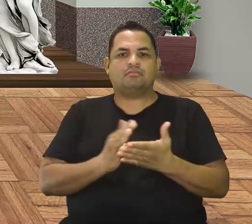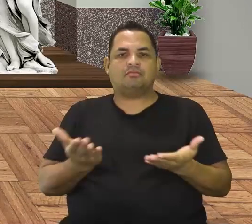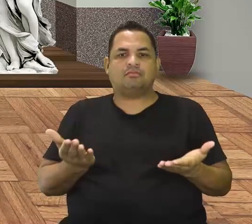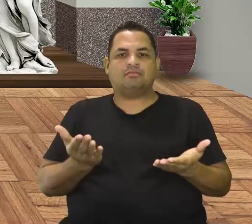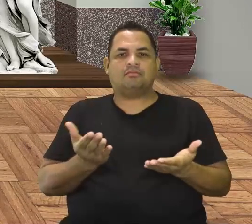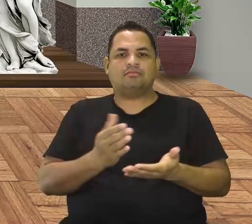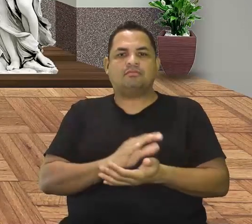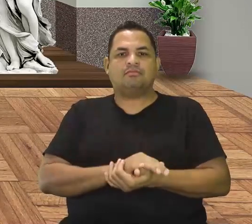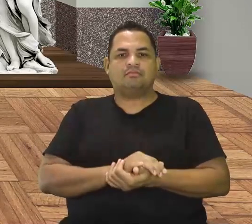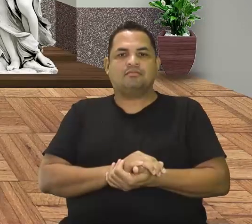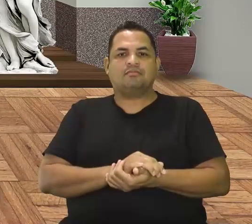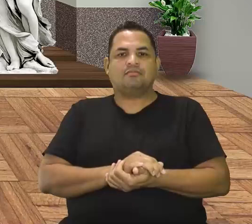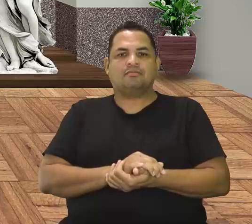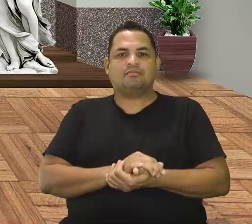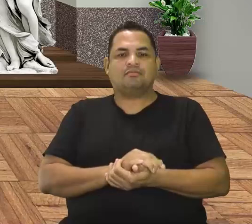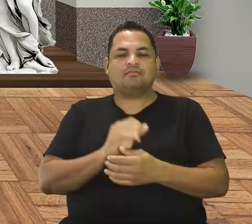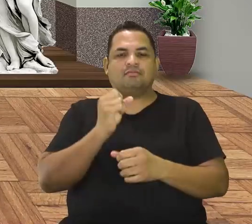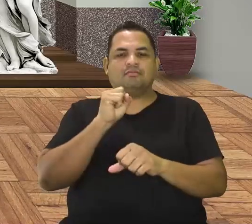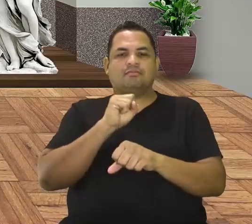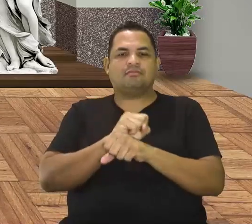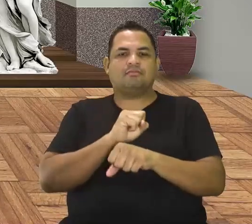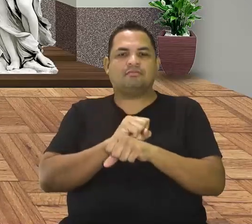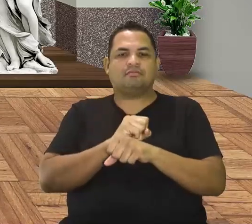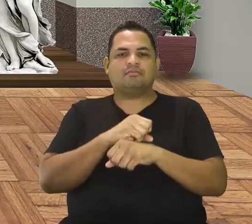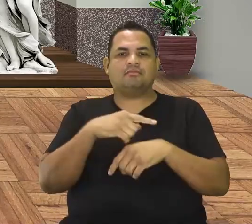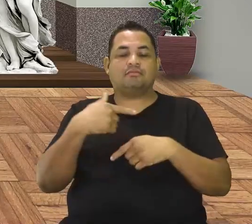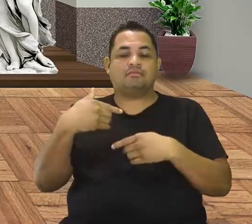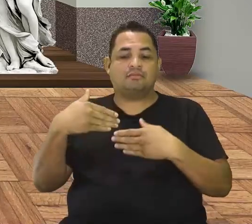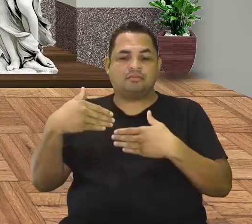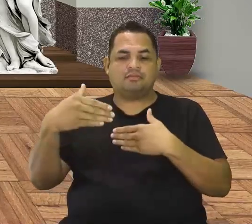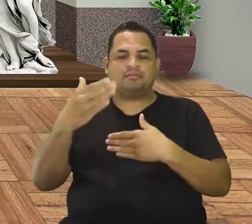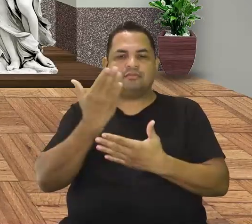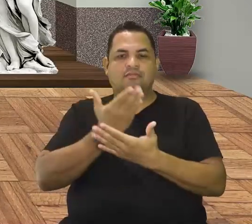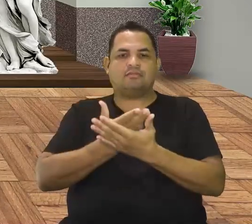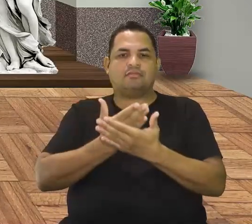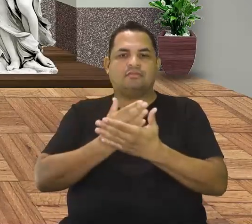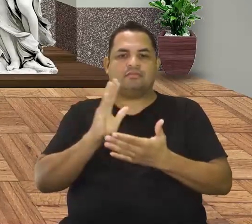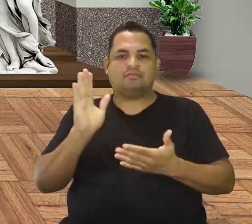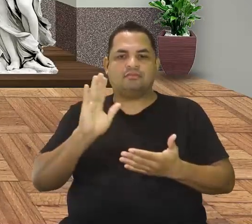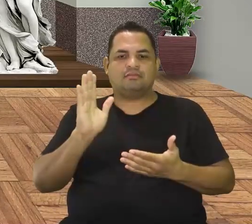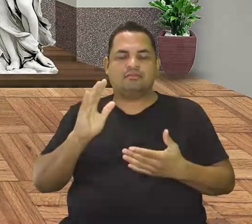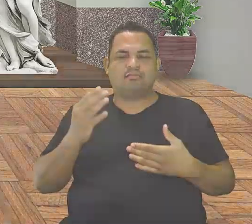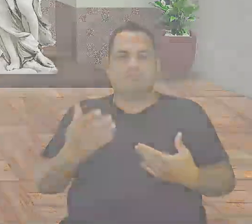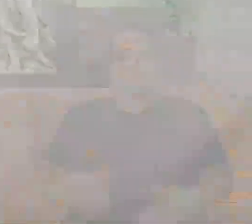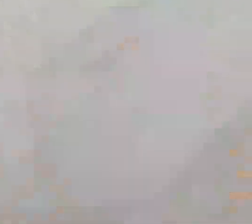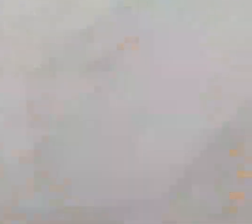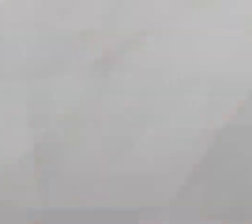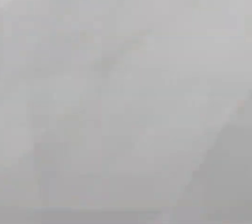outra. Eu te espero na nossa próxima aula. Tchau, tchau.